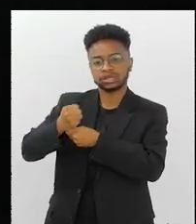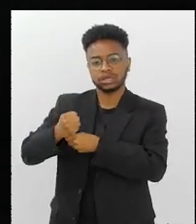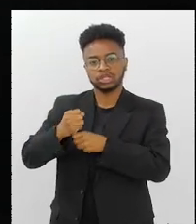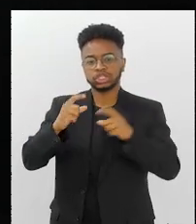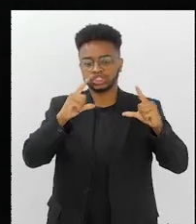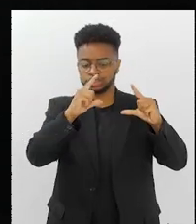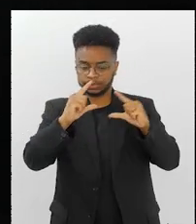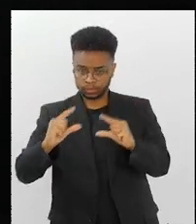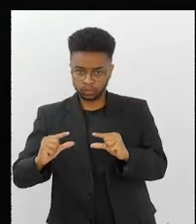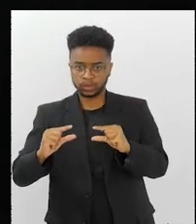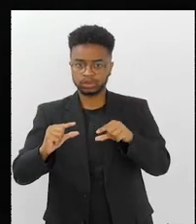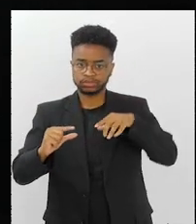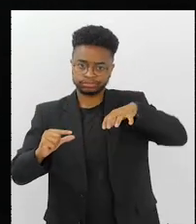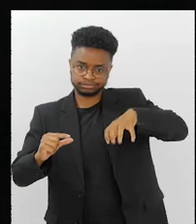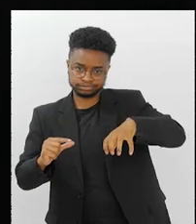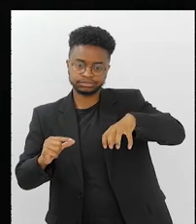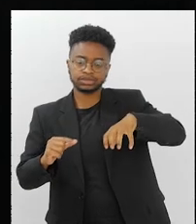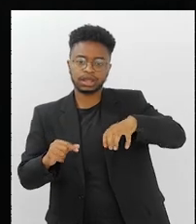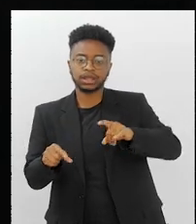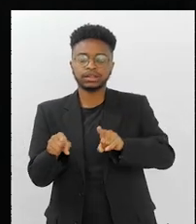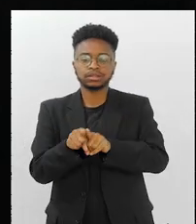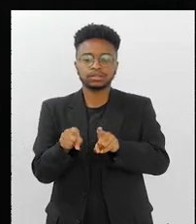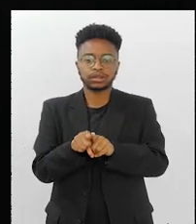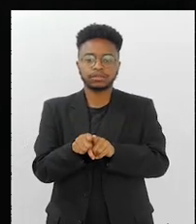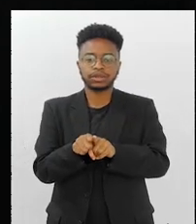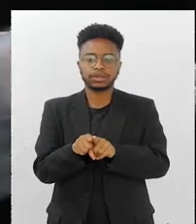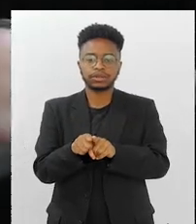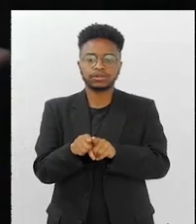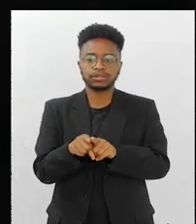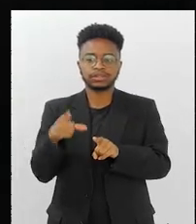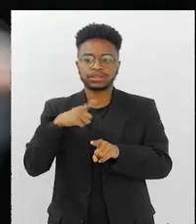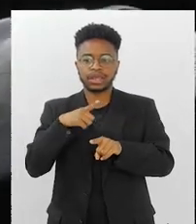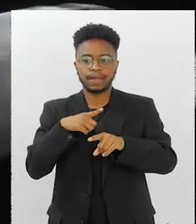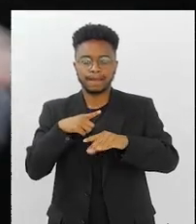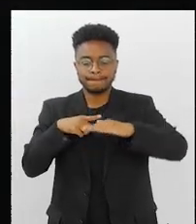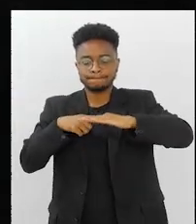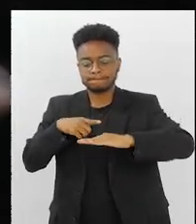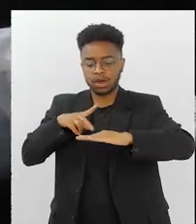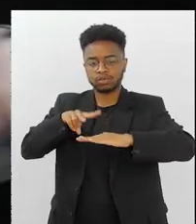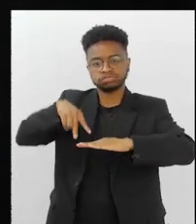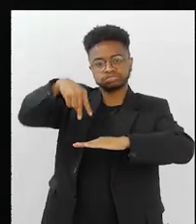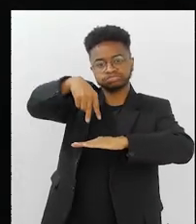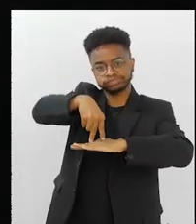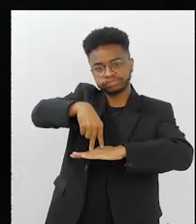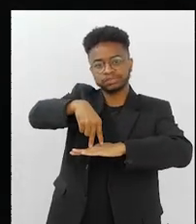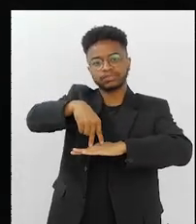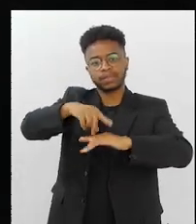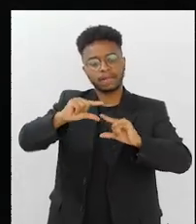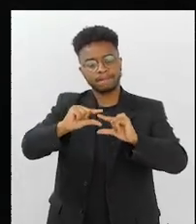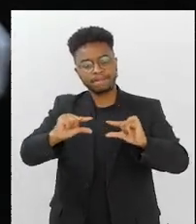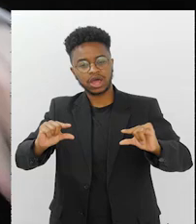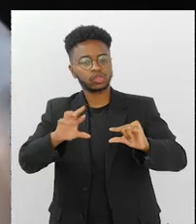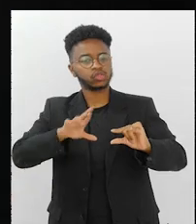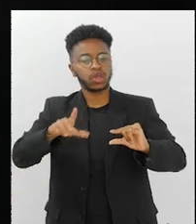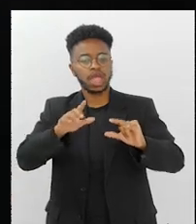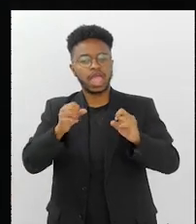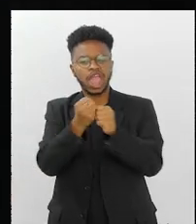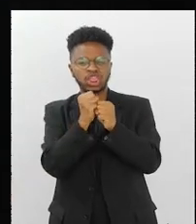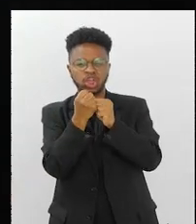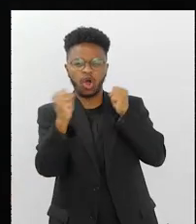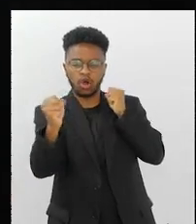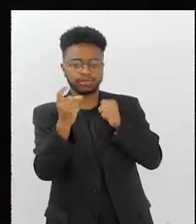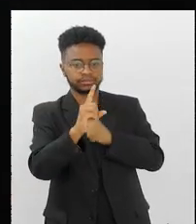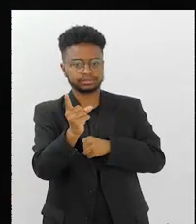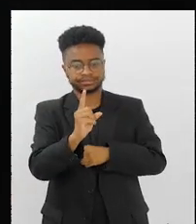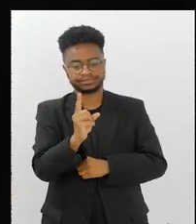carros estão menores estão mais eh eh palco plator baixo não não são aqueles carros mais